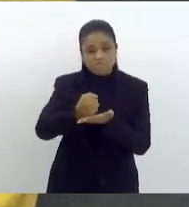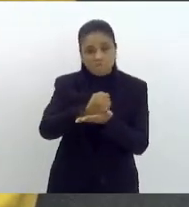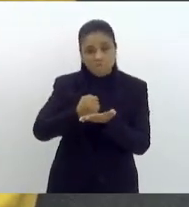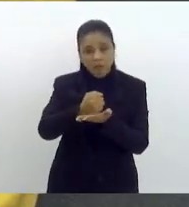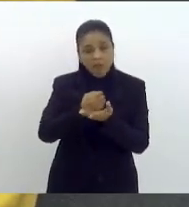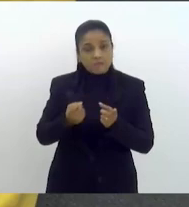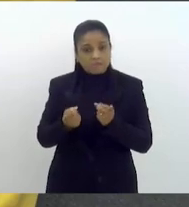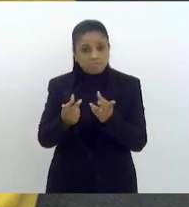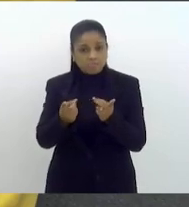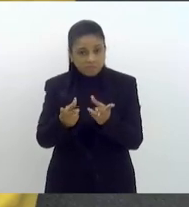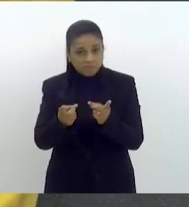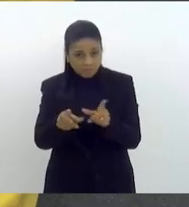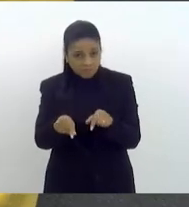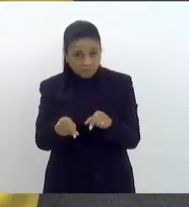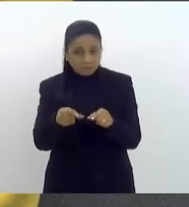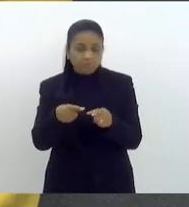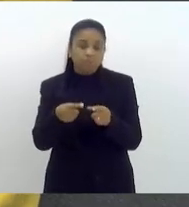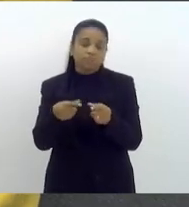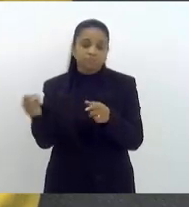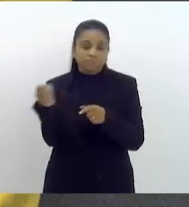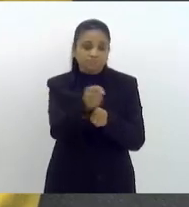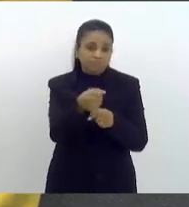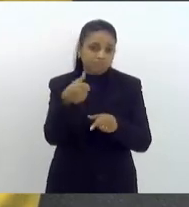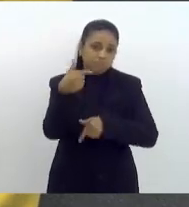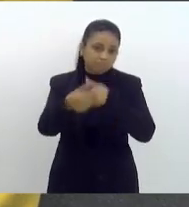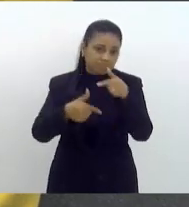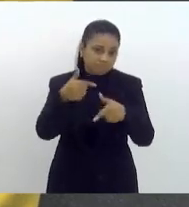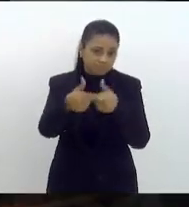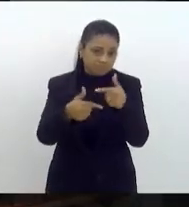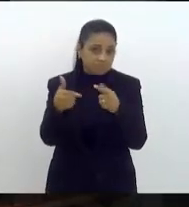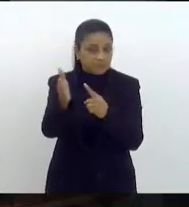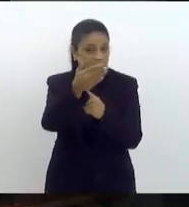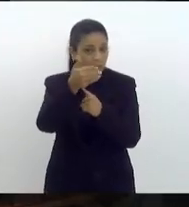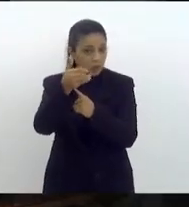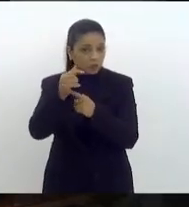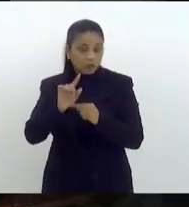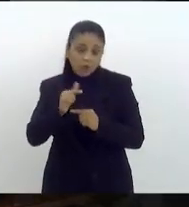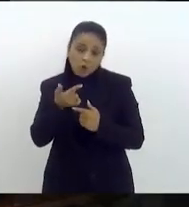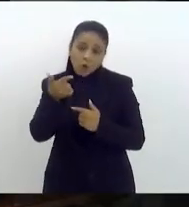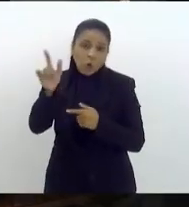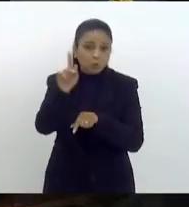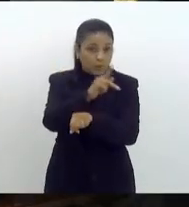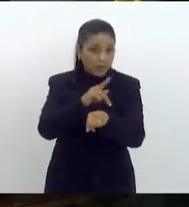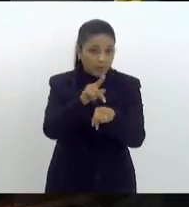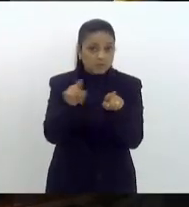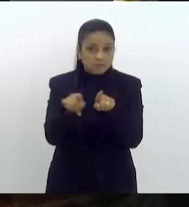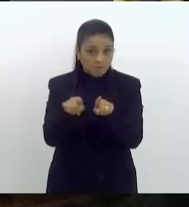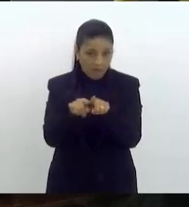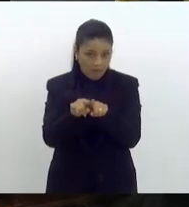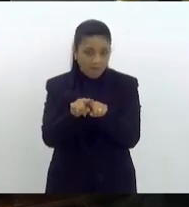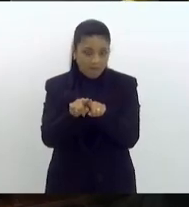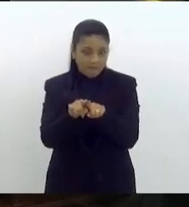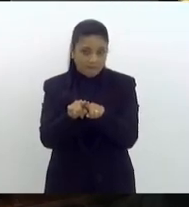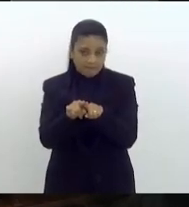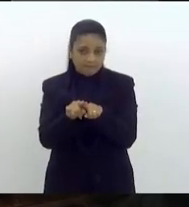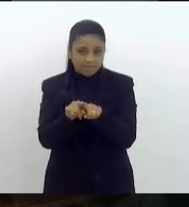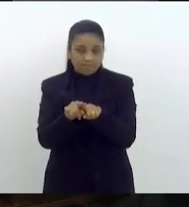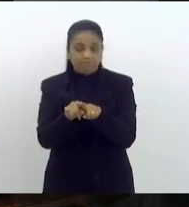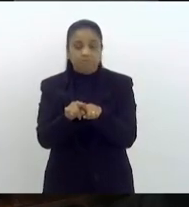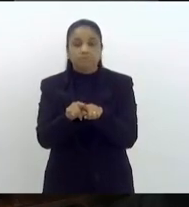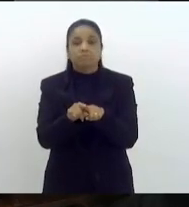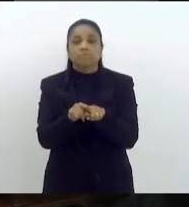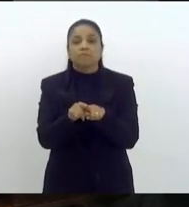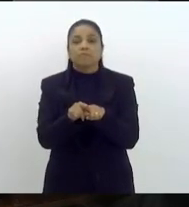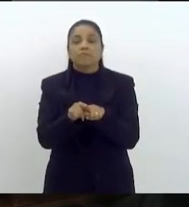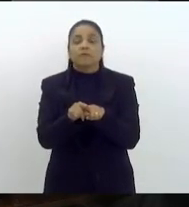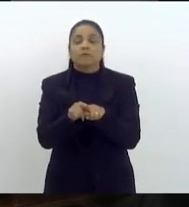então está gerando emprego e renda e Tecnologia em outro país então nós estamos falando eu quero dizer